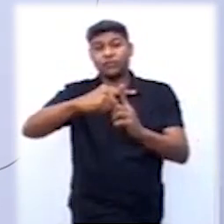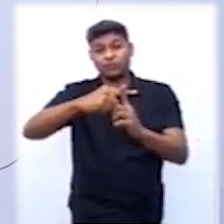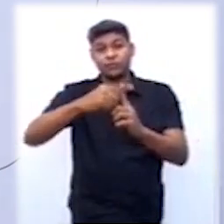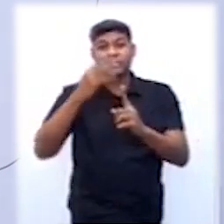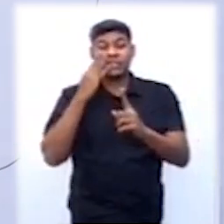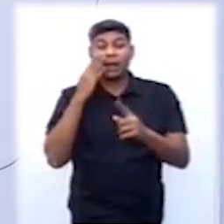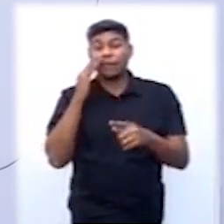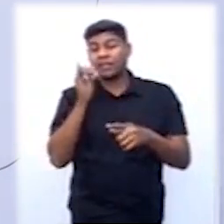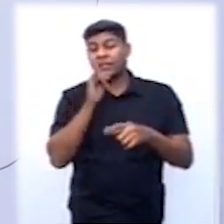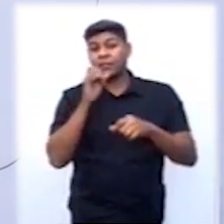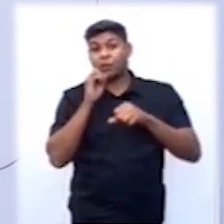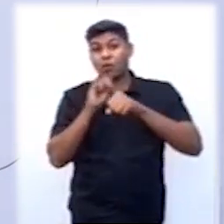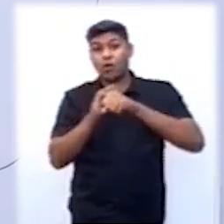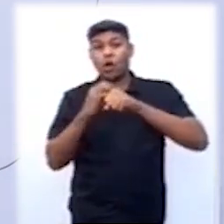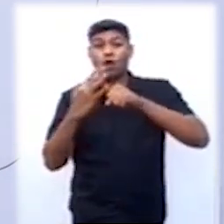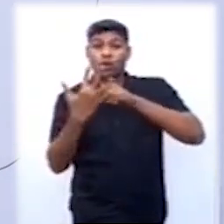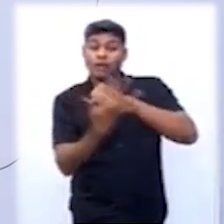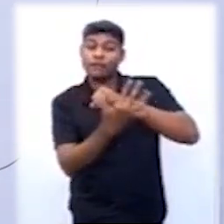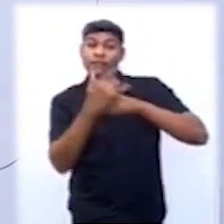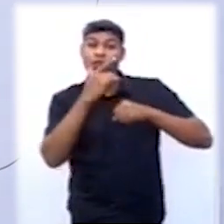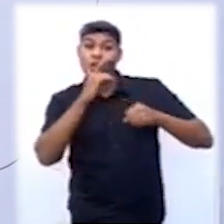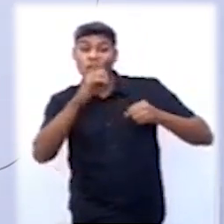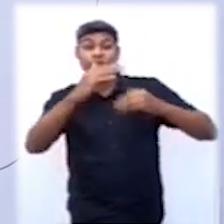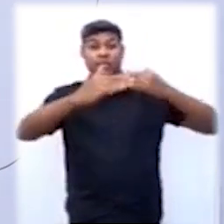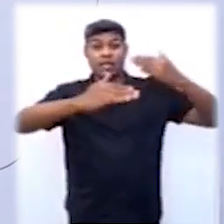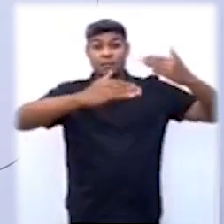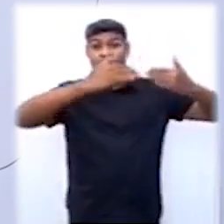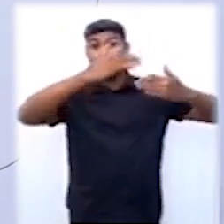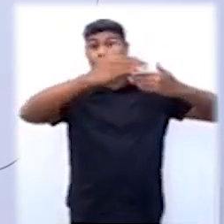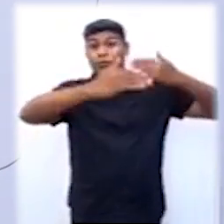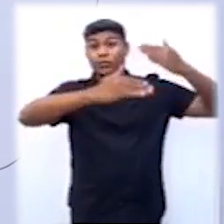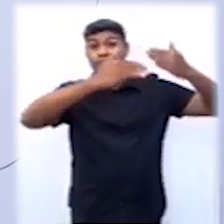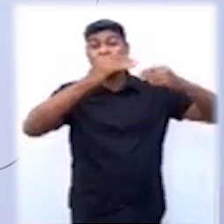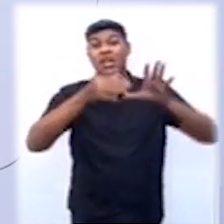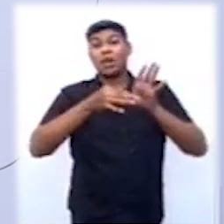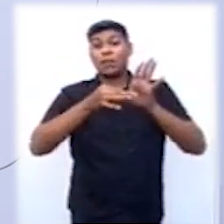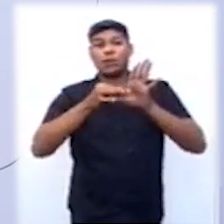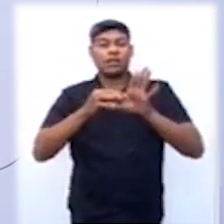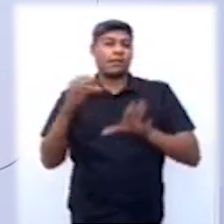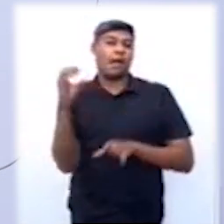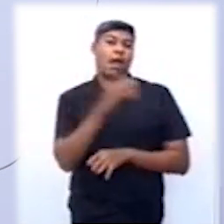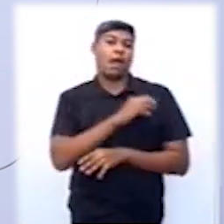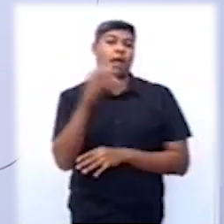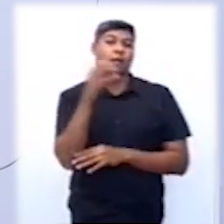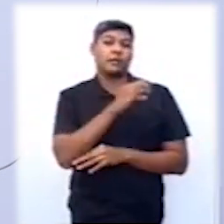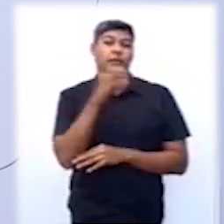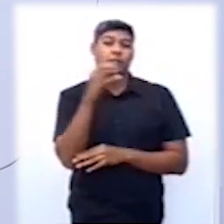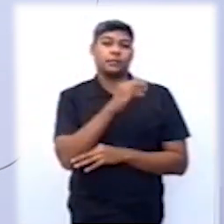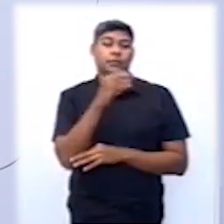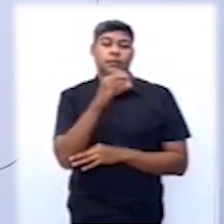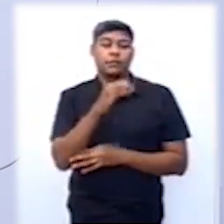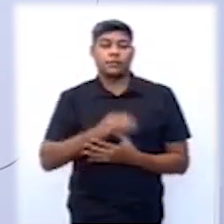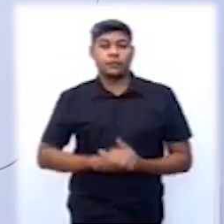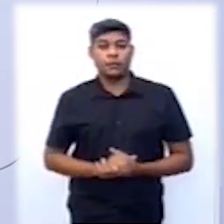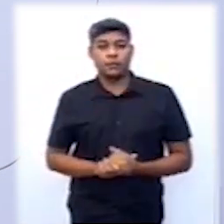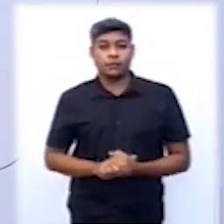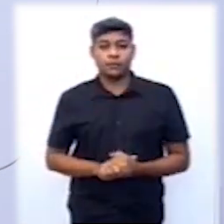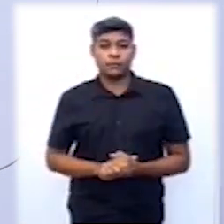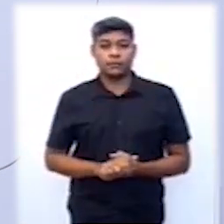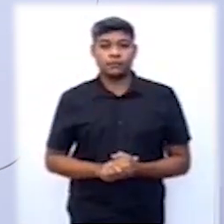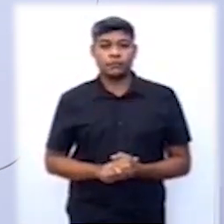do coronavírus, ele consegue produzir proteína diretamente. Então, bora colocar aqui,